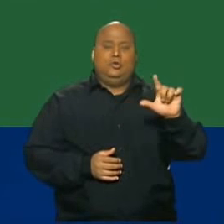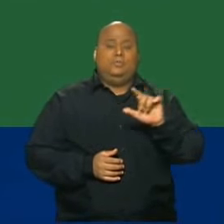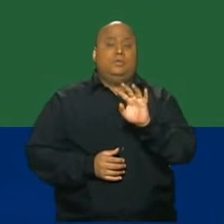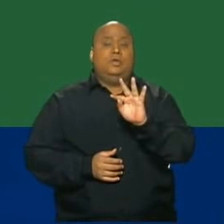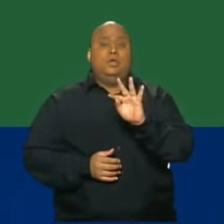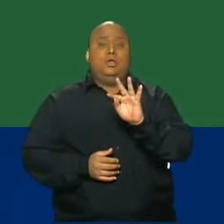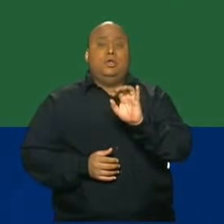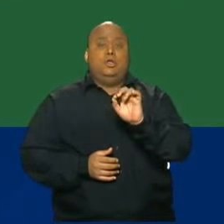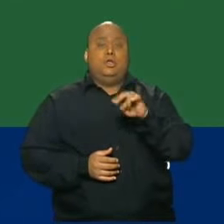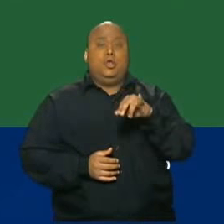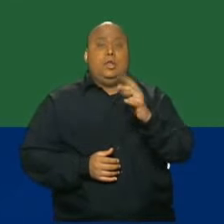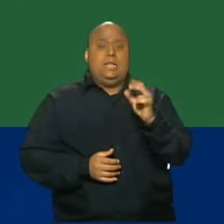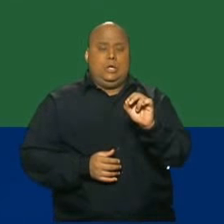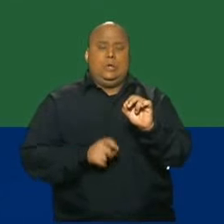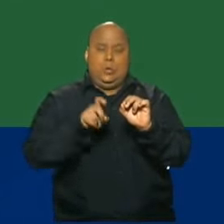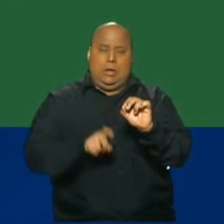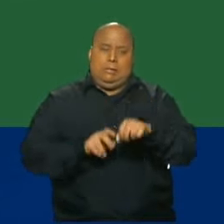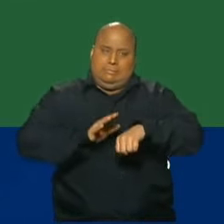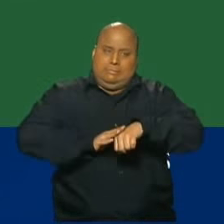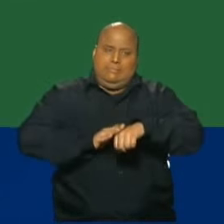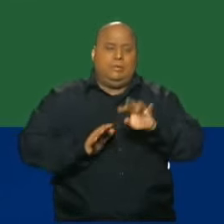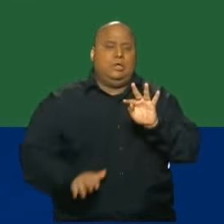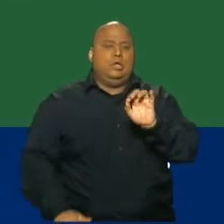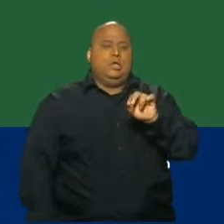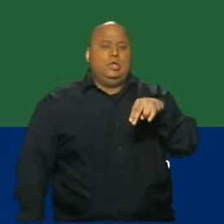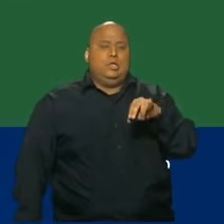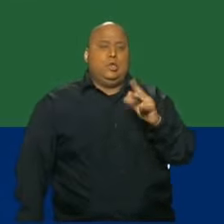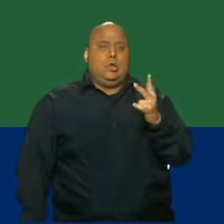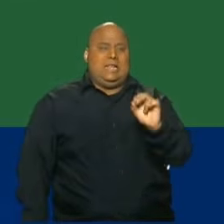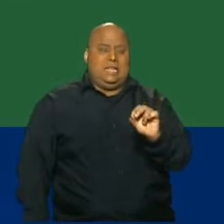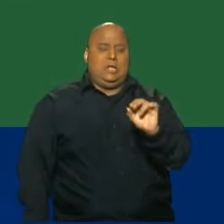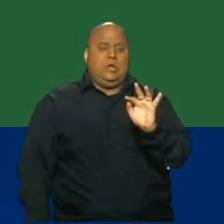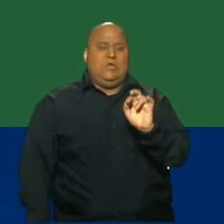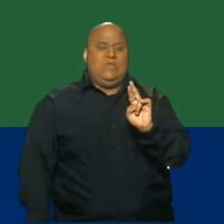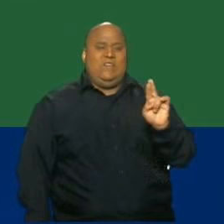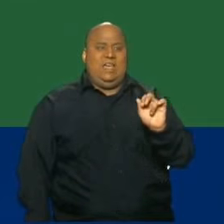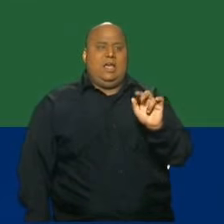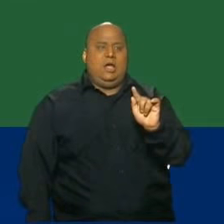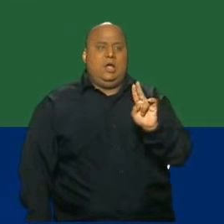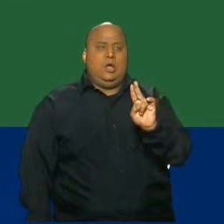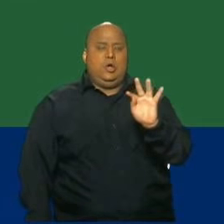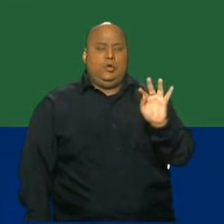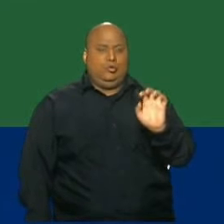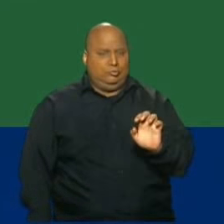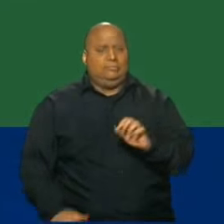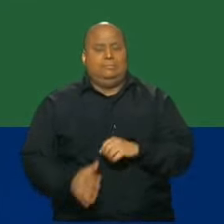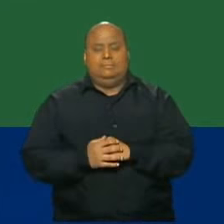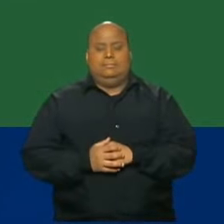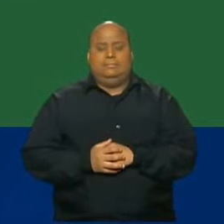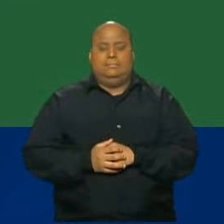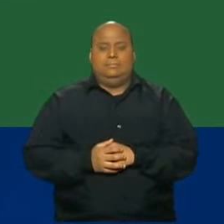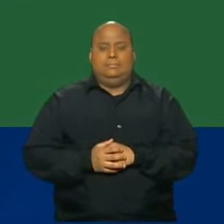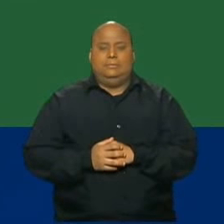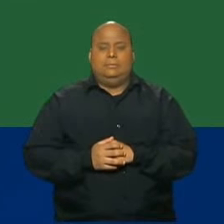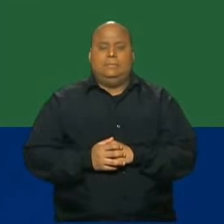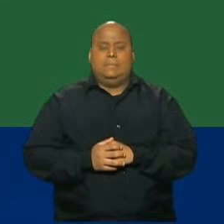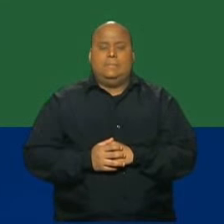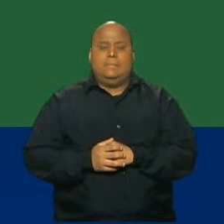Toninho Ferragutti. Interpretação Toninho Ferragutti e Quinteto de Cordas.